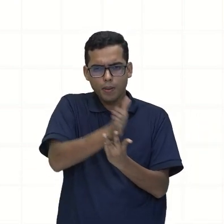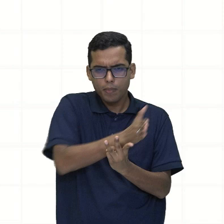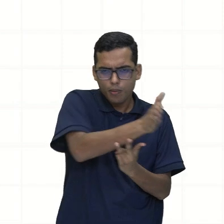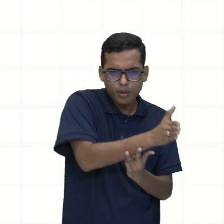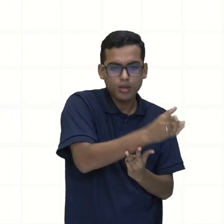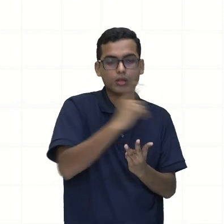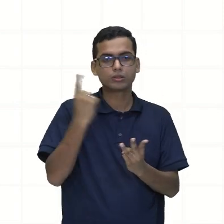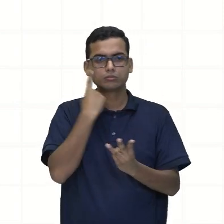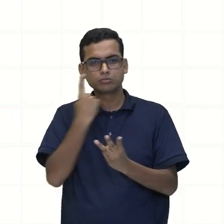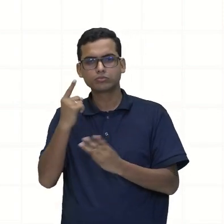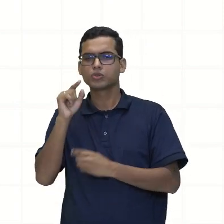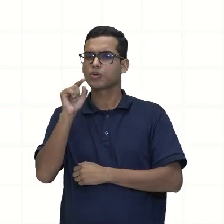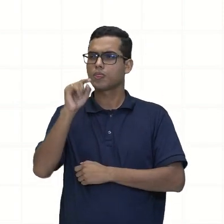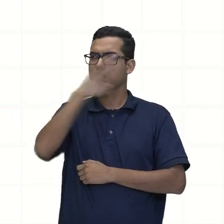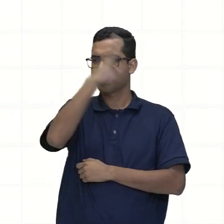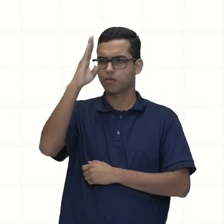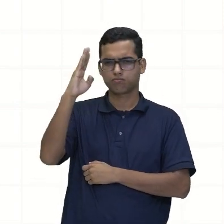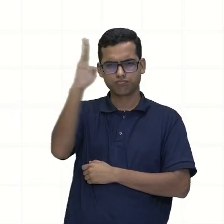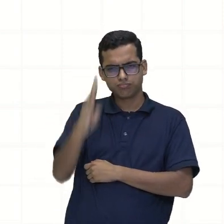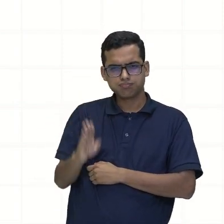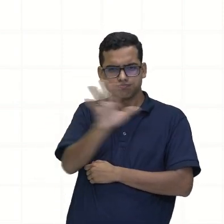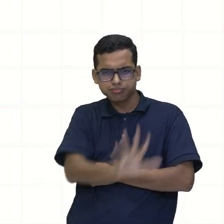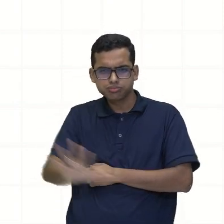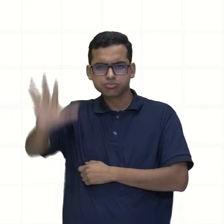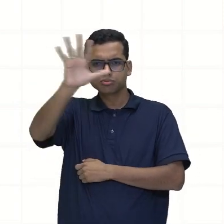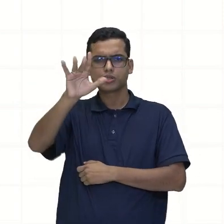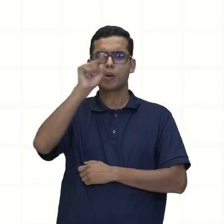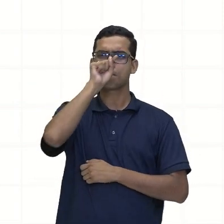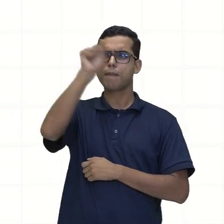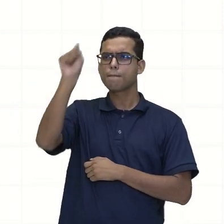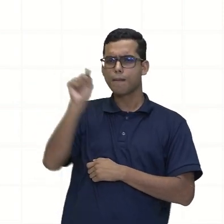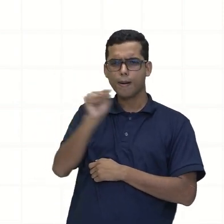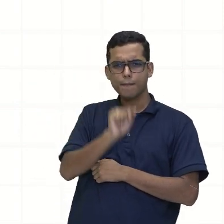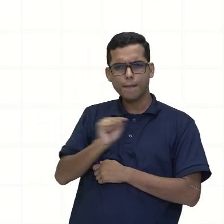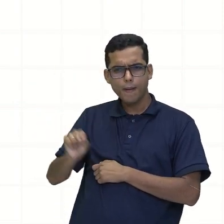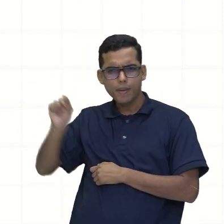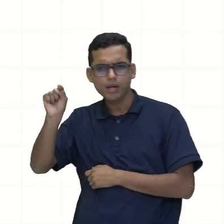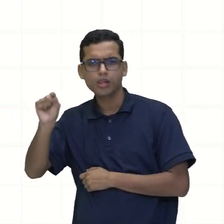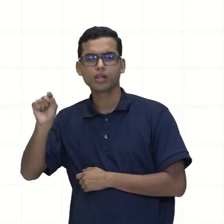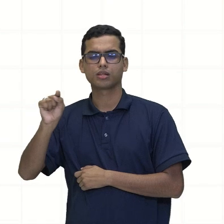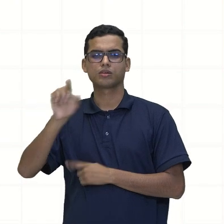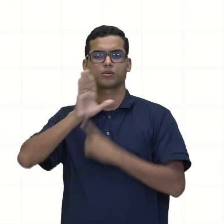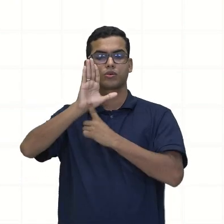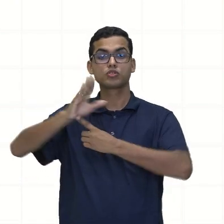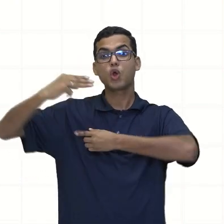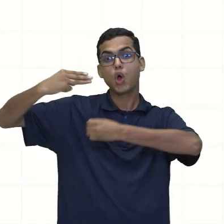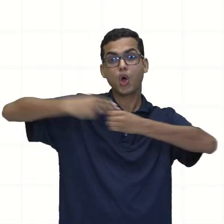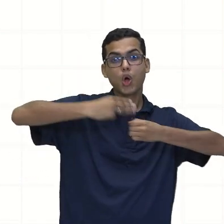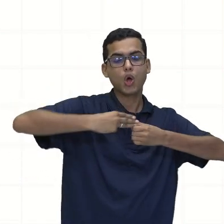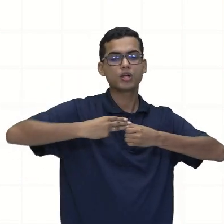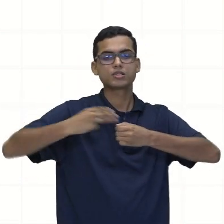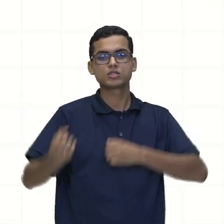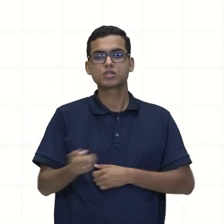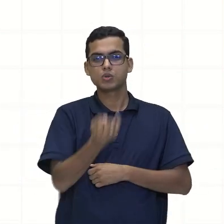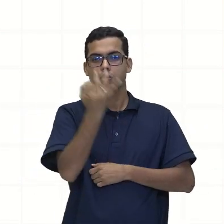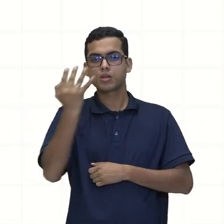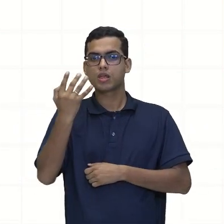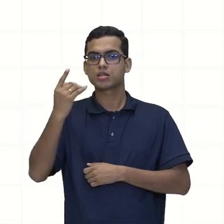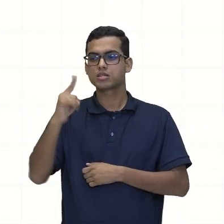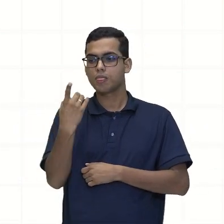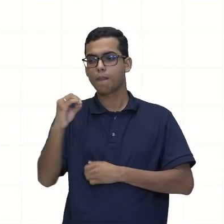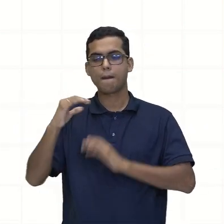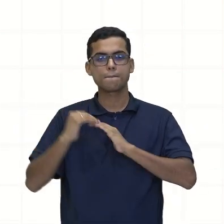nesses mapas, né, eles vão indicar aqueles municípios com mais de 10 indústrias,